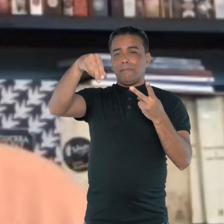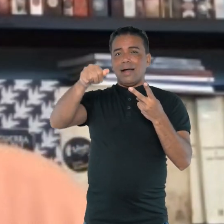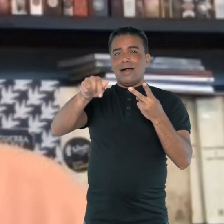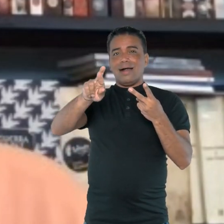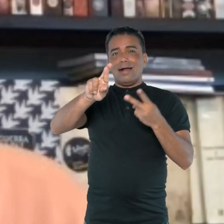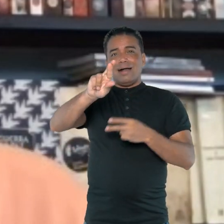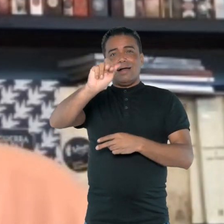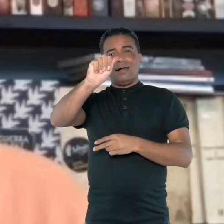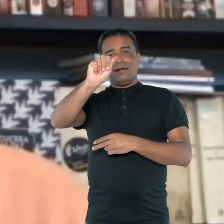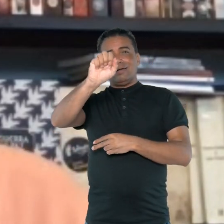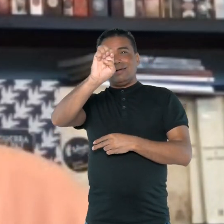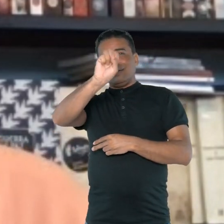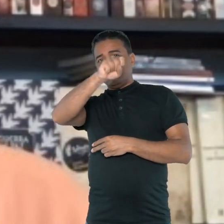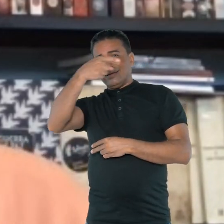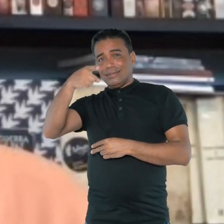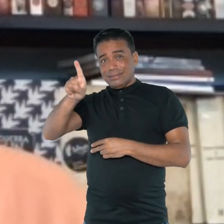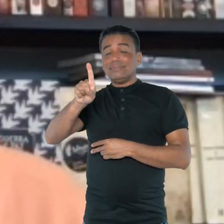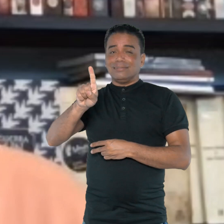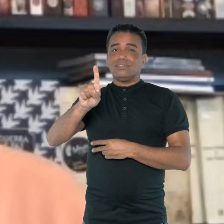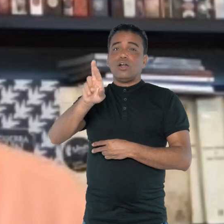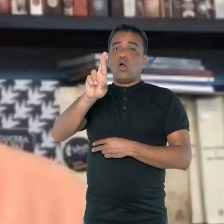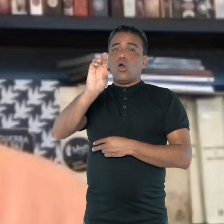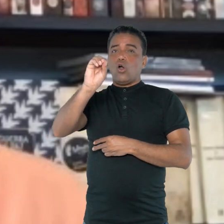nossas cidades